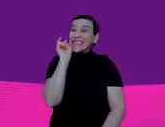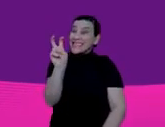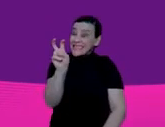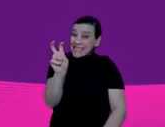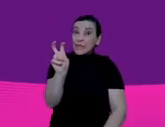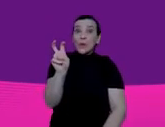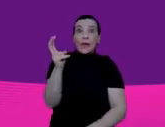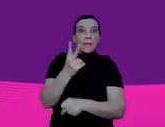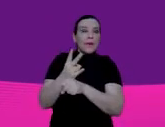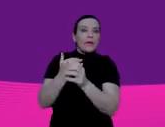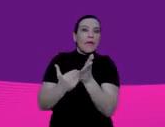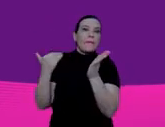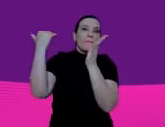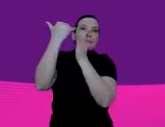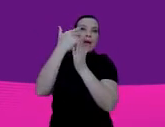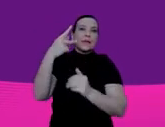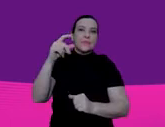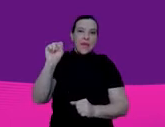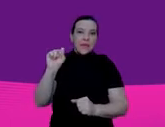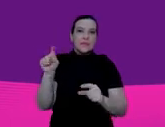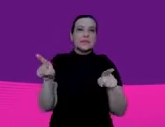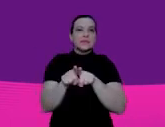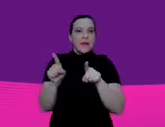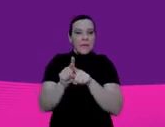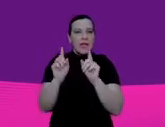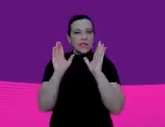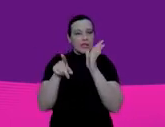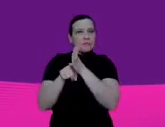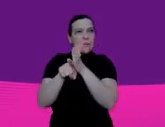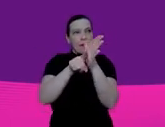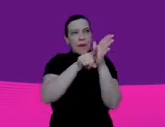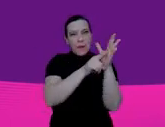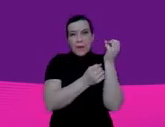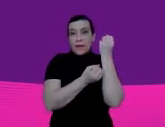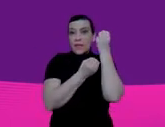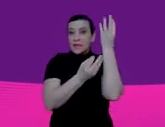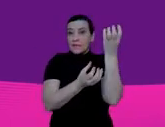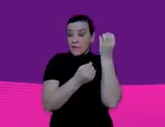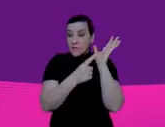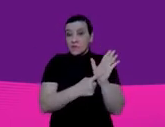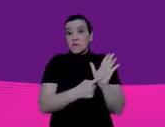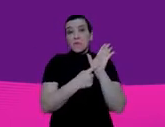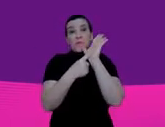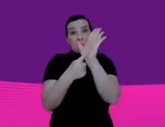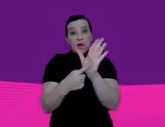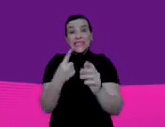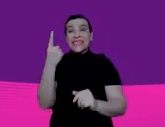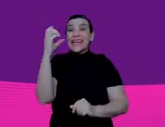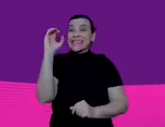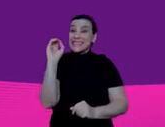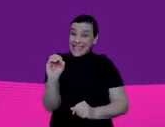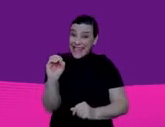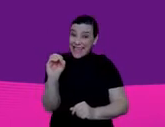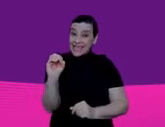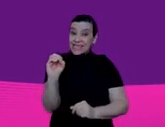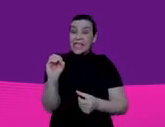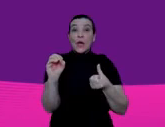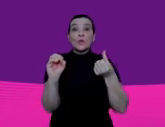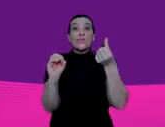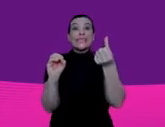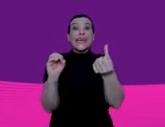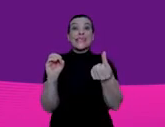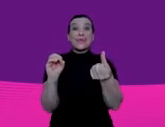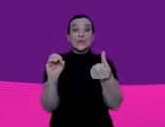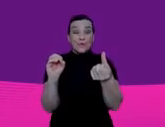e nos dados que a gente tem da nossa rede, ela também configura ali entre os 10, mas na verdade o 6º sintoma